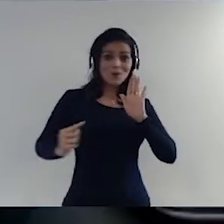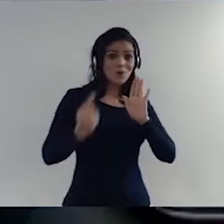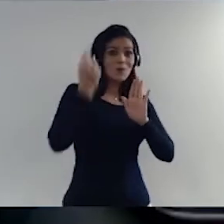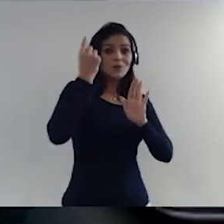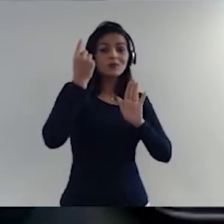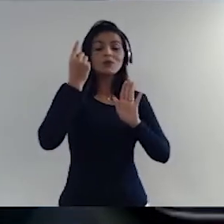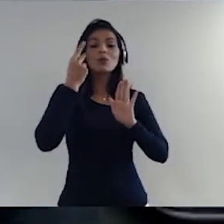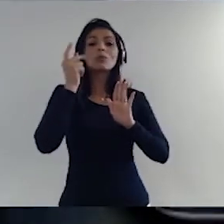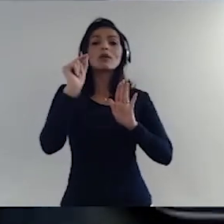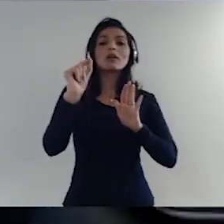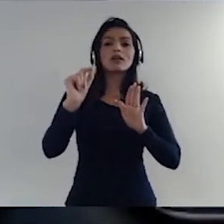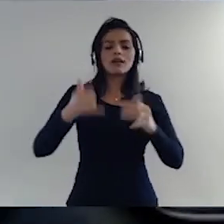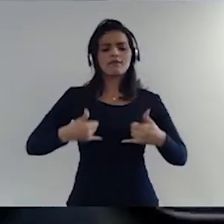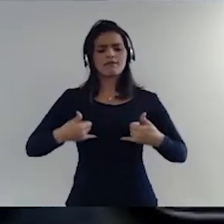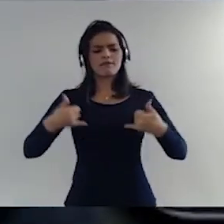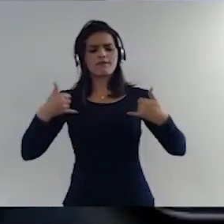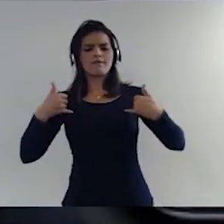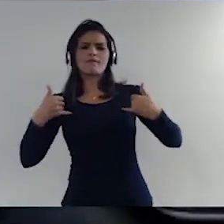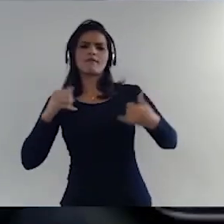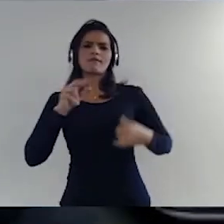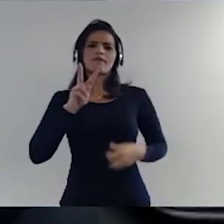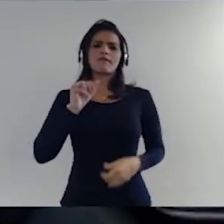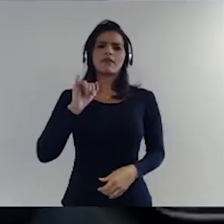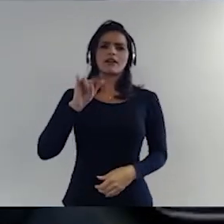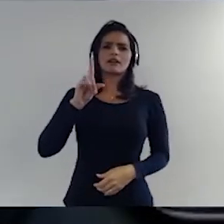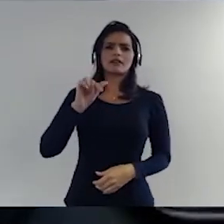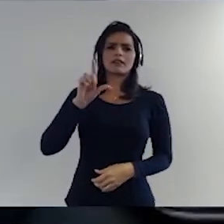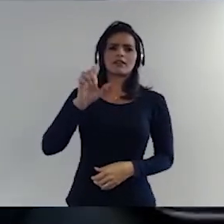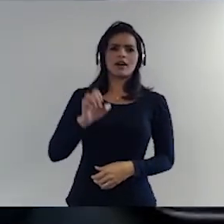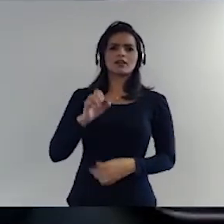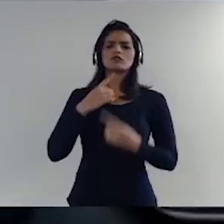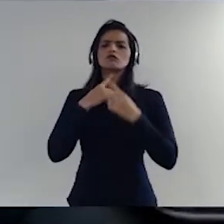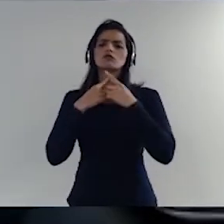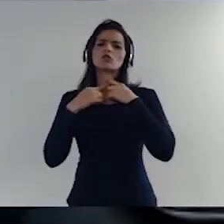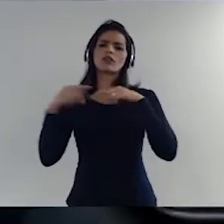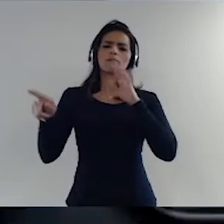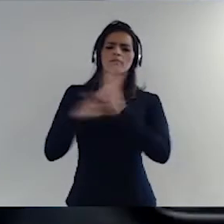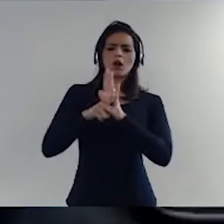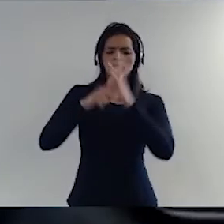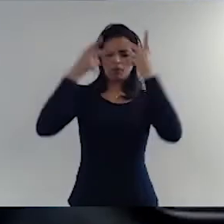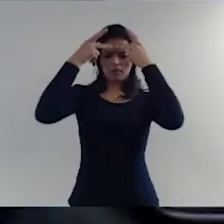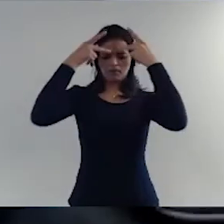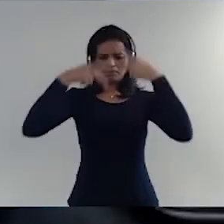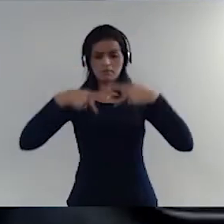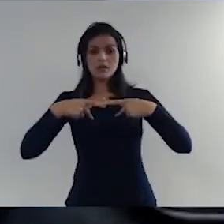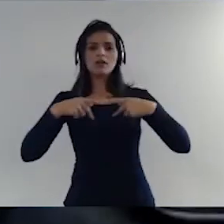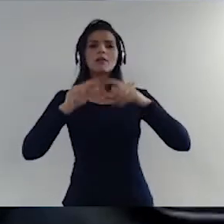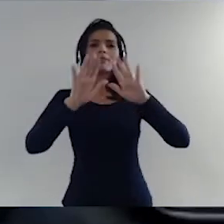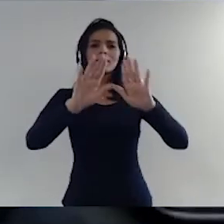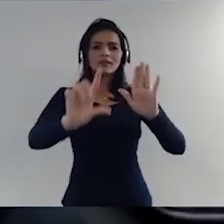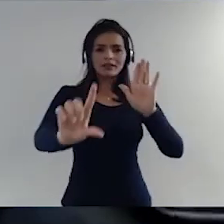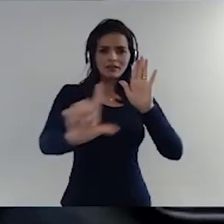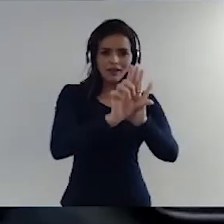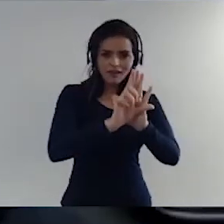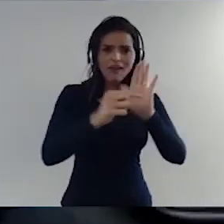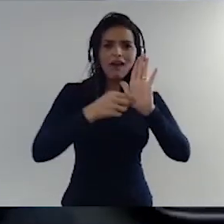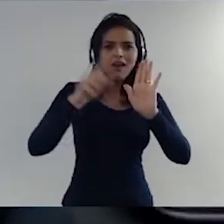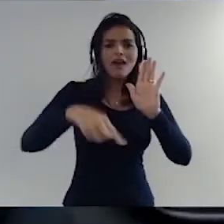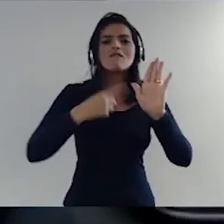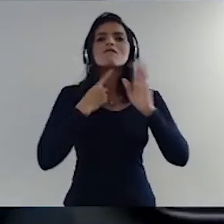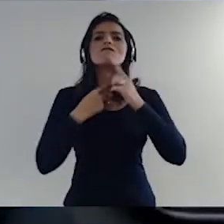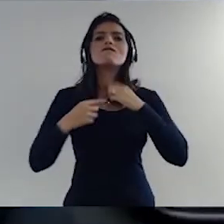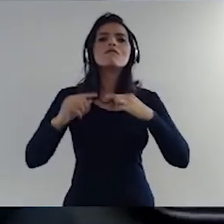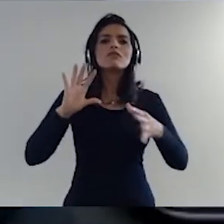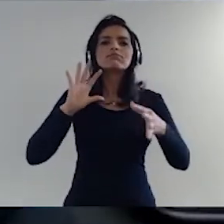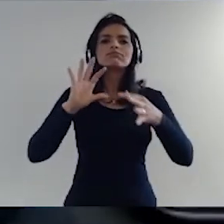vaidade humana compreenda que, além da sua vontade pessoal, existe uma vontade coletiva, existem